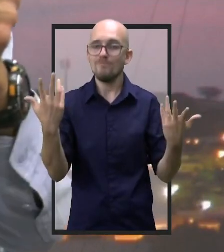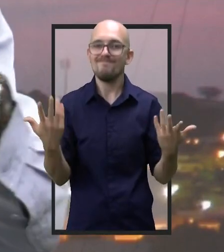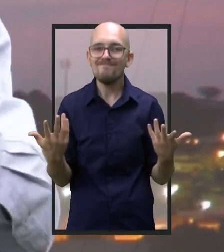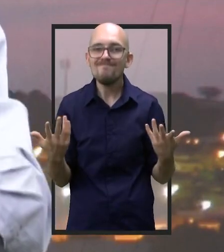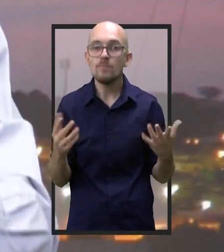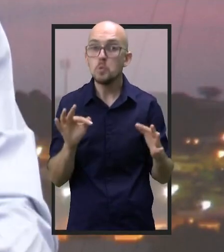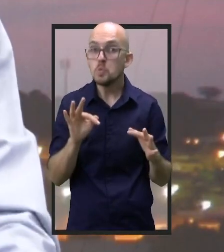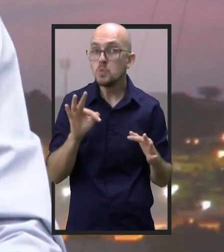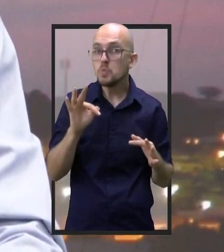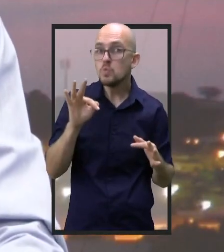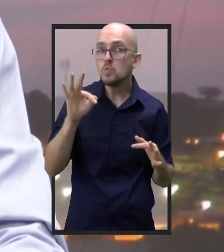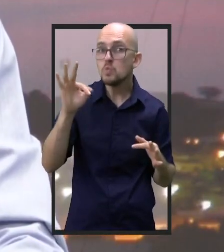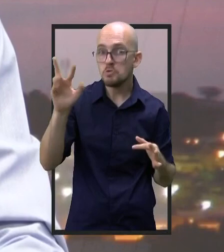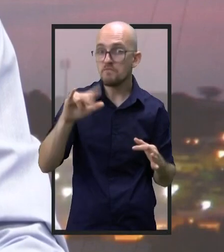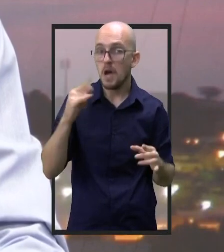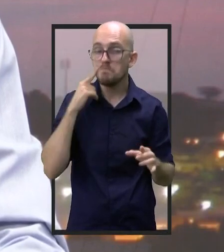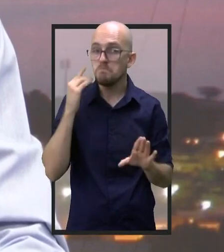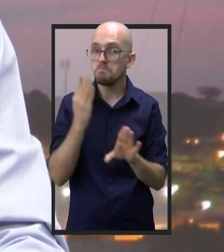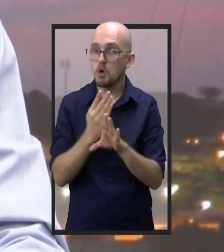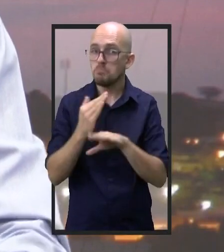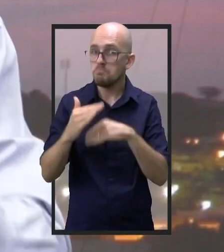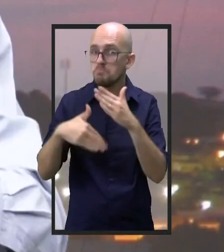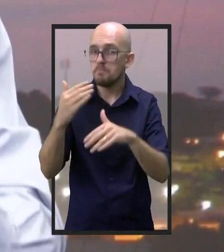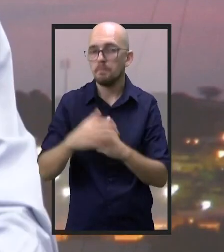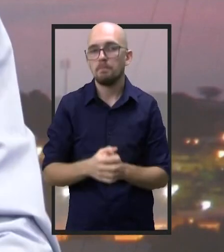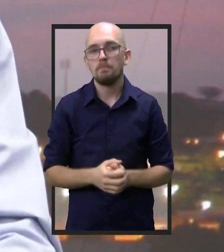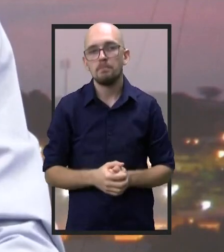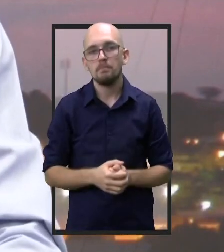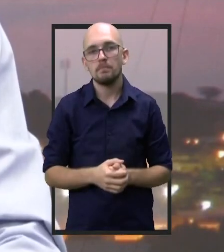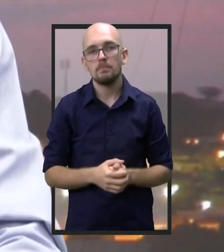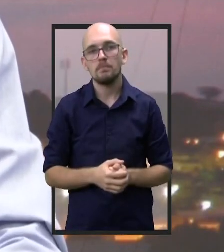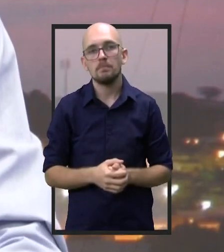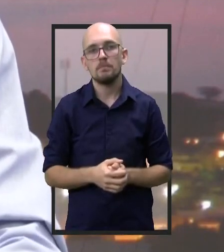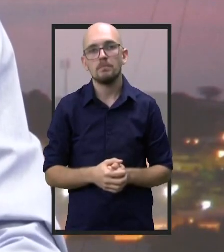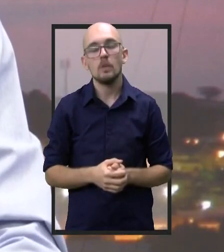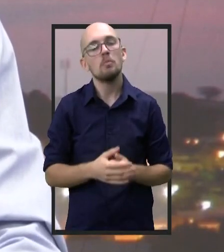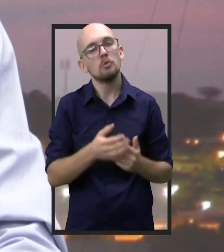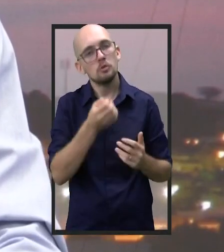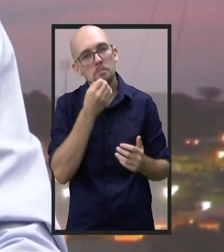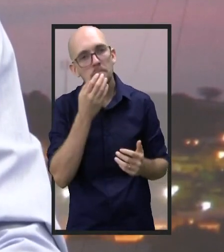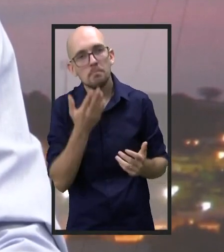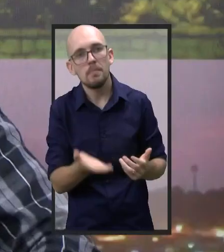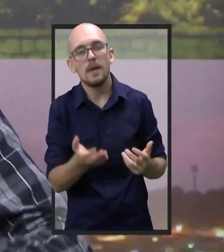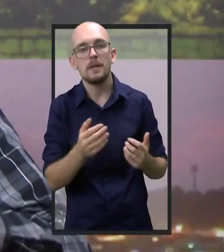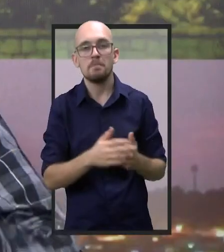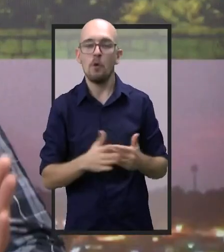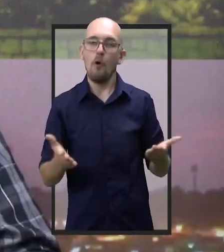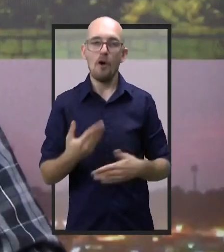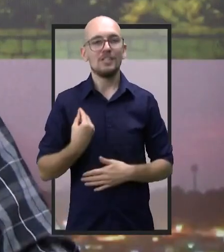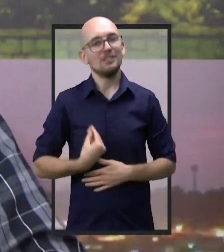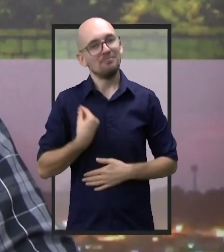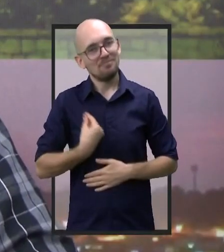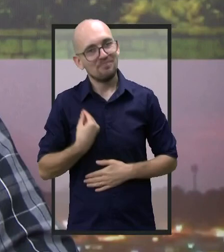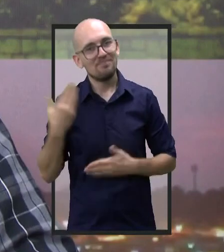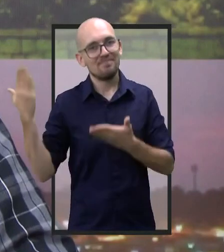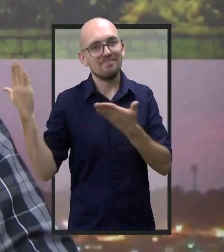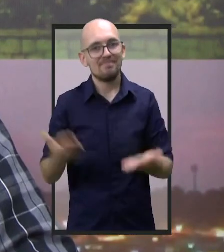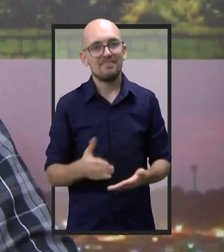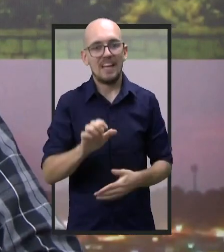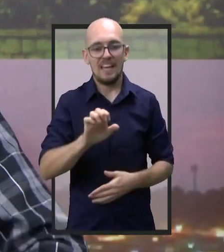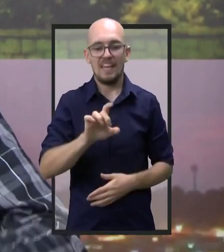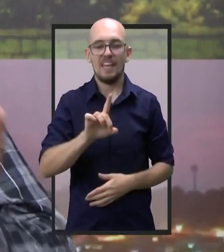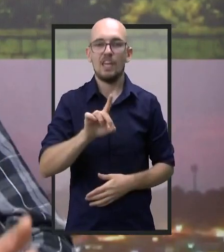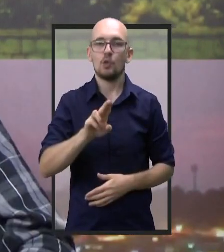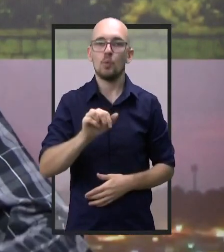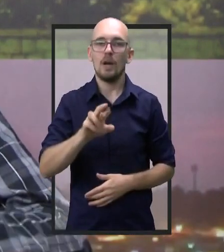que o futuro vai identificar. Muito bem. Que trouxemos para cá. Muito bem. Estive falando então com Eduardo